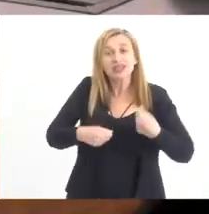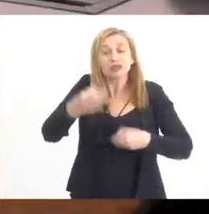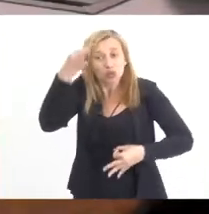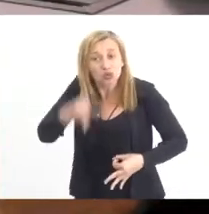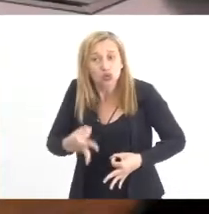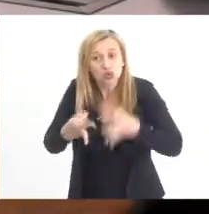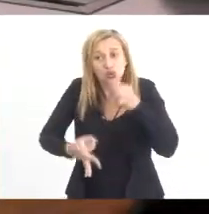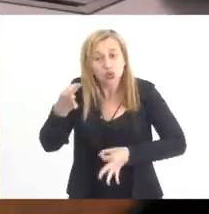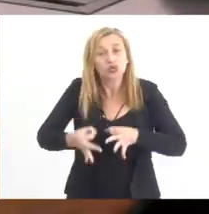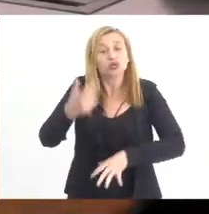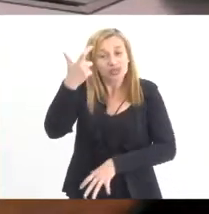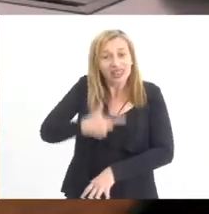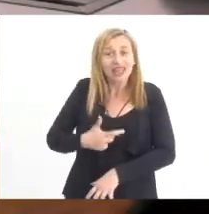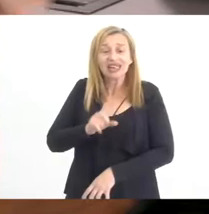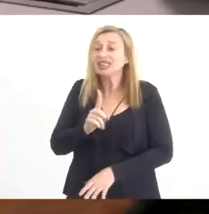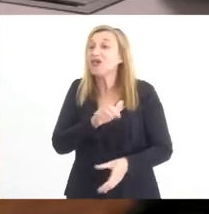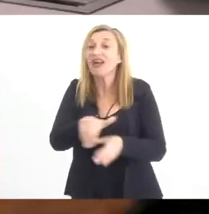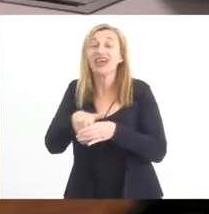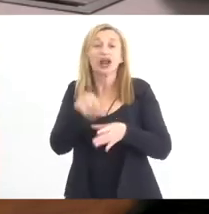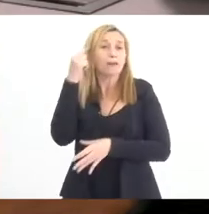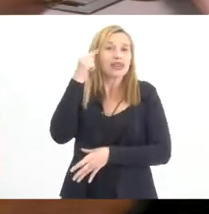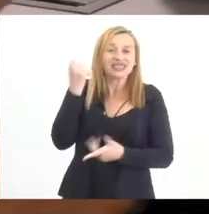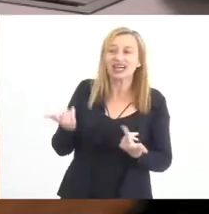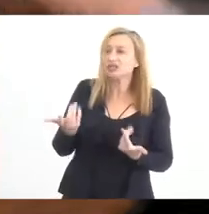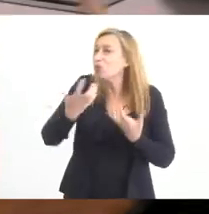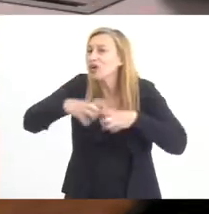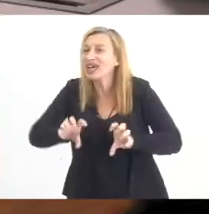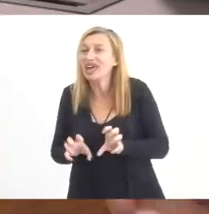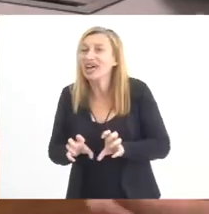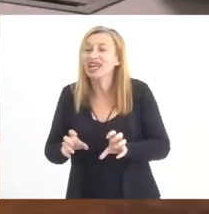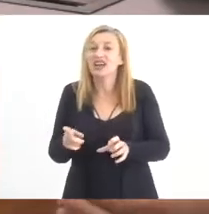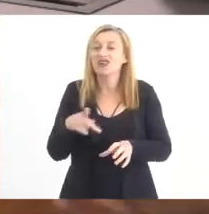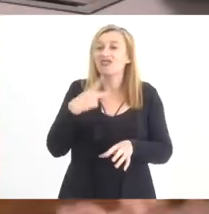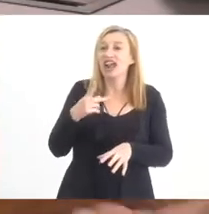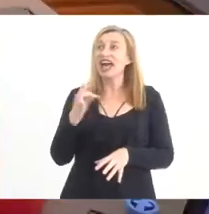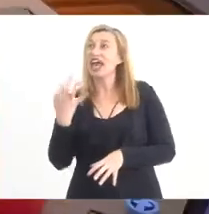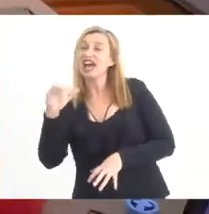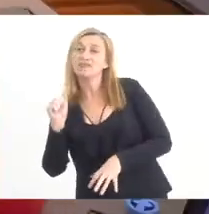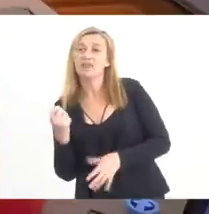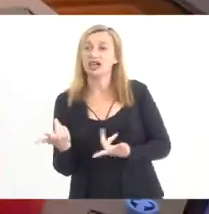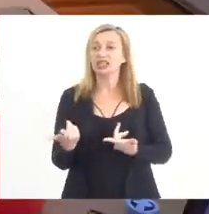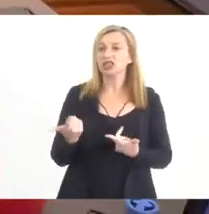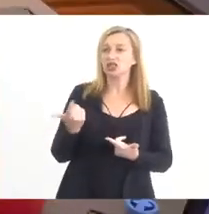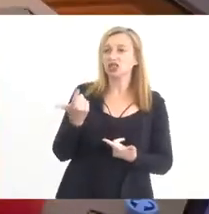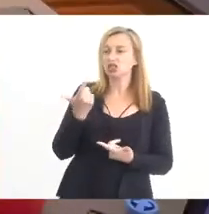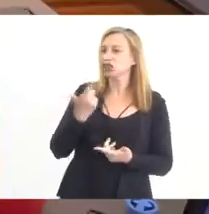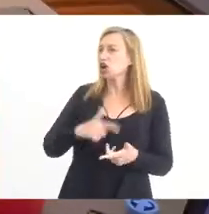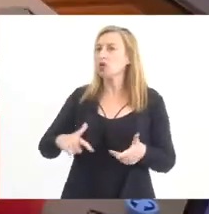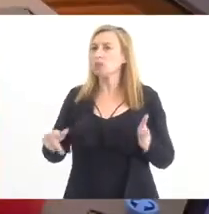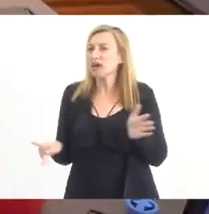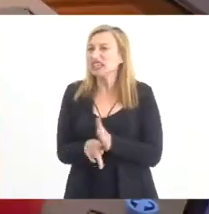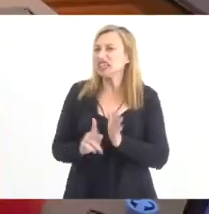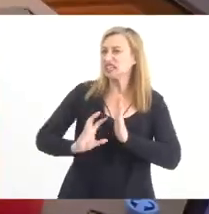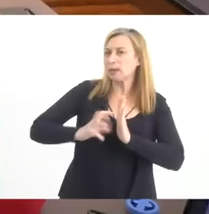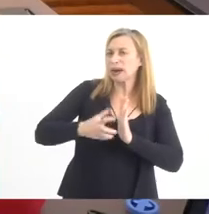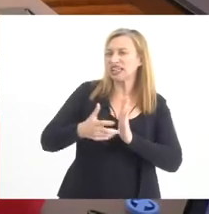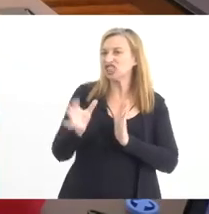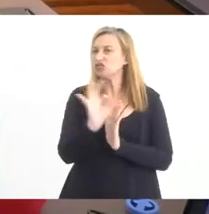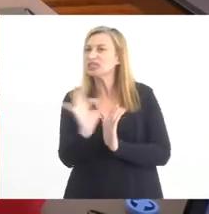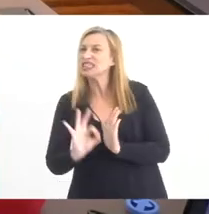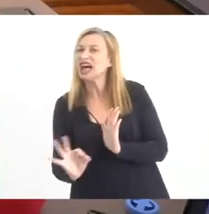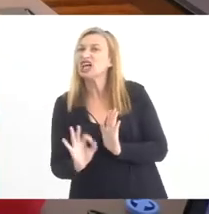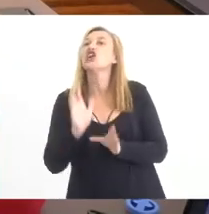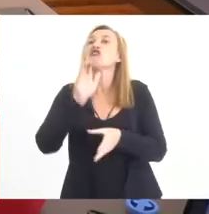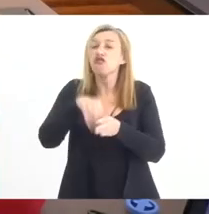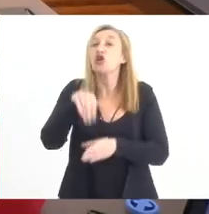ser eleitoreiros. Eu não quero aqui fazer campanha, não sou filiada a partido.